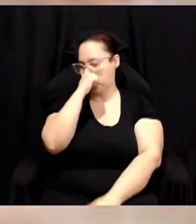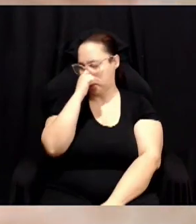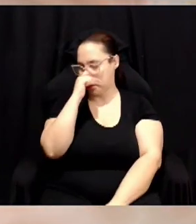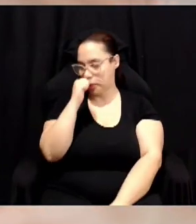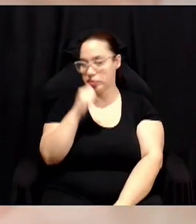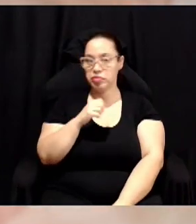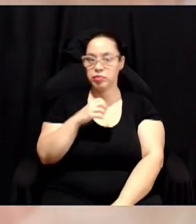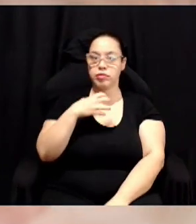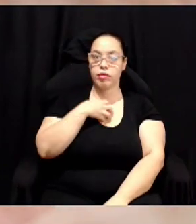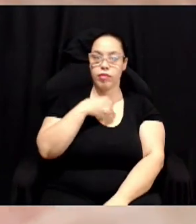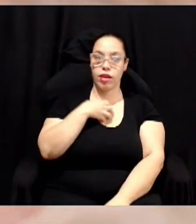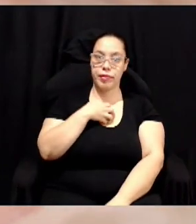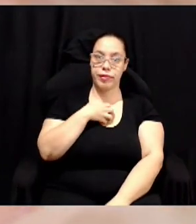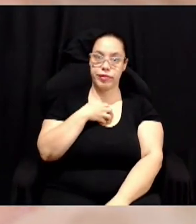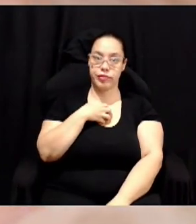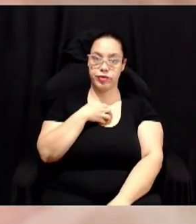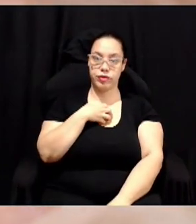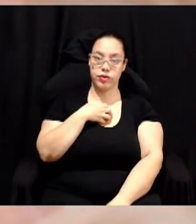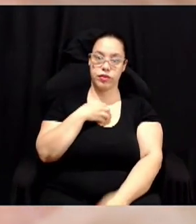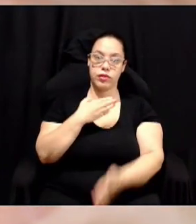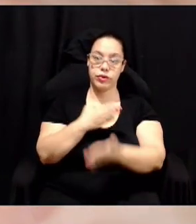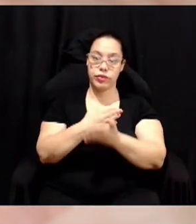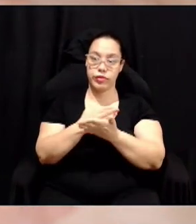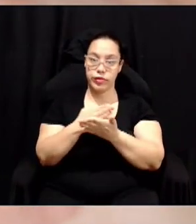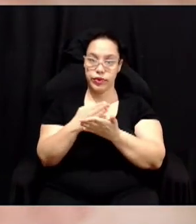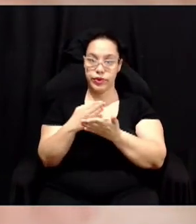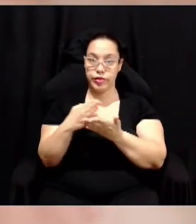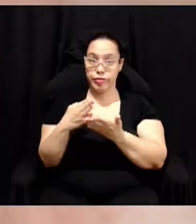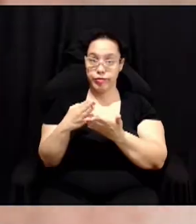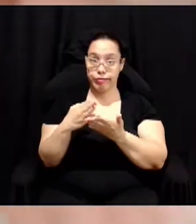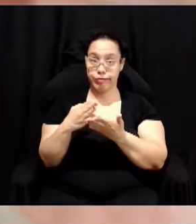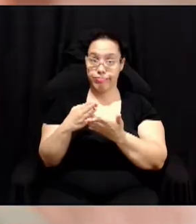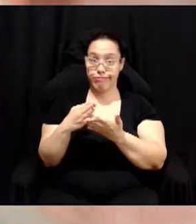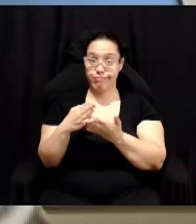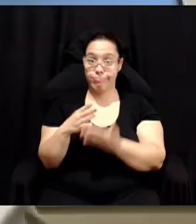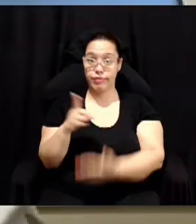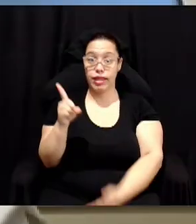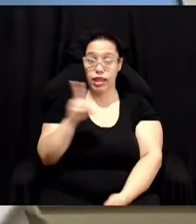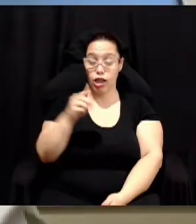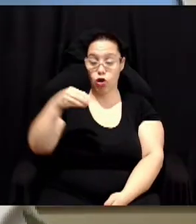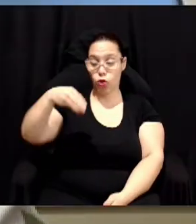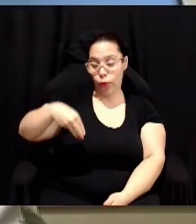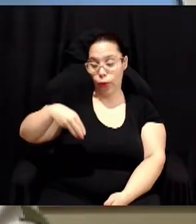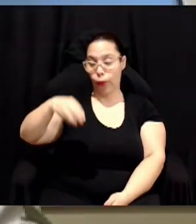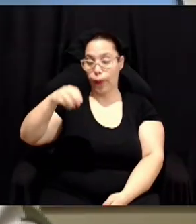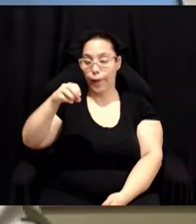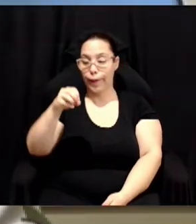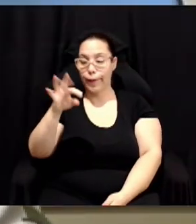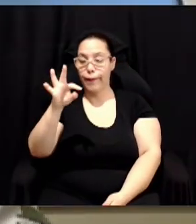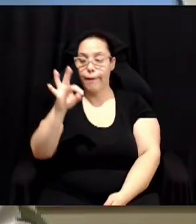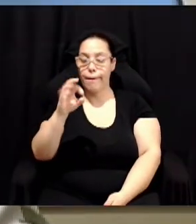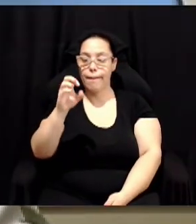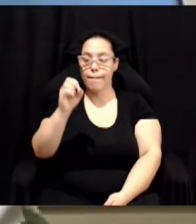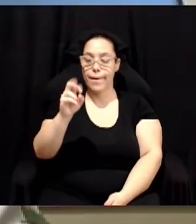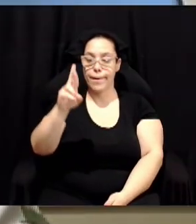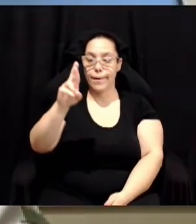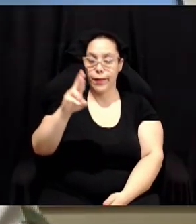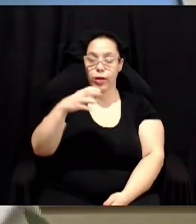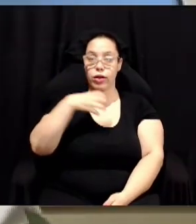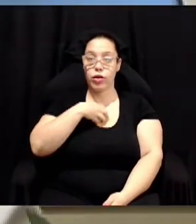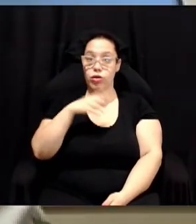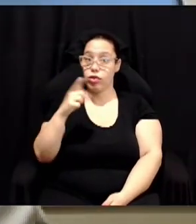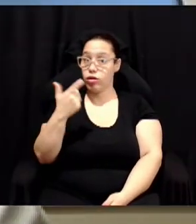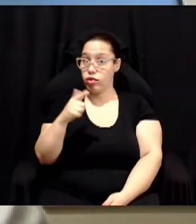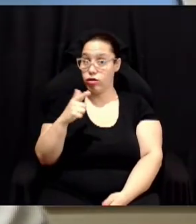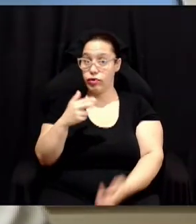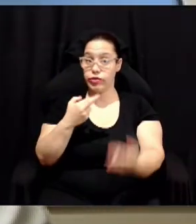sintomas a fase dita não motora, que são sintomas não motores, não relacionados ao